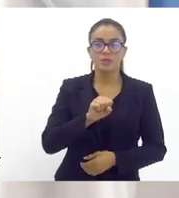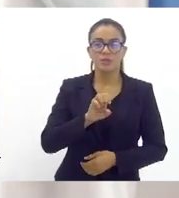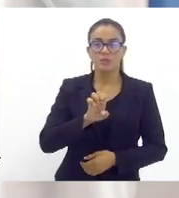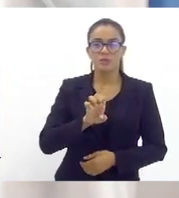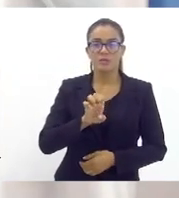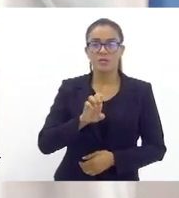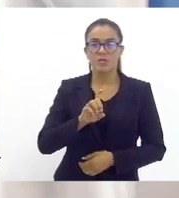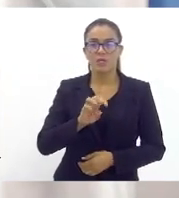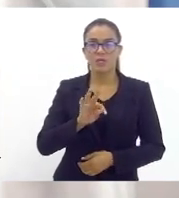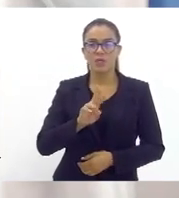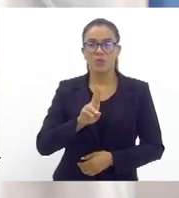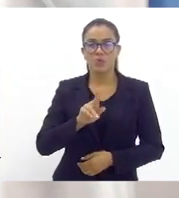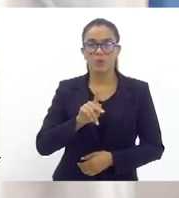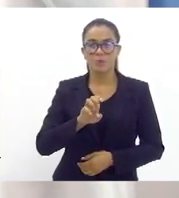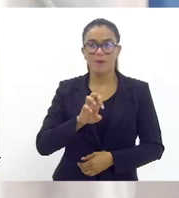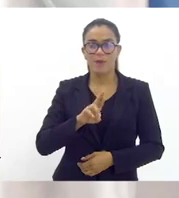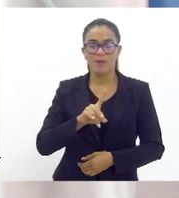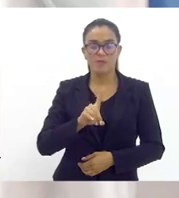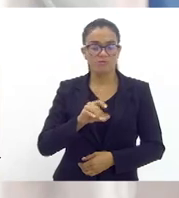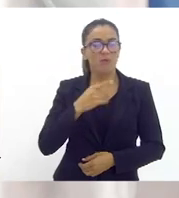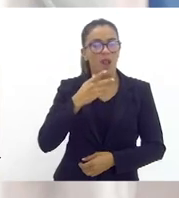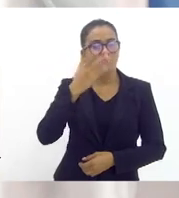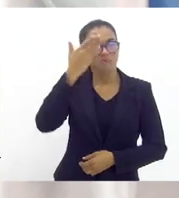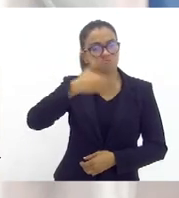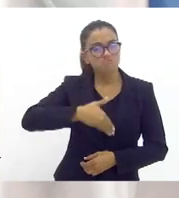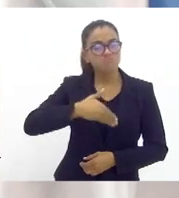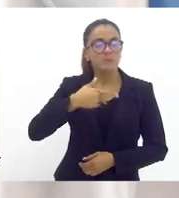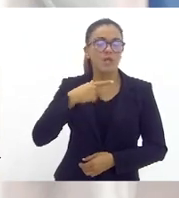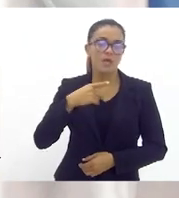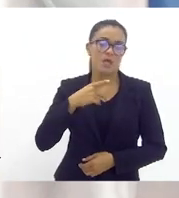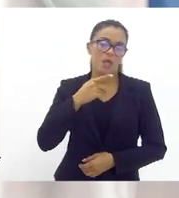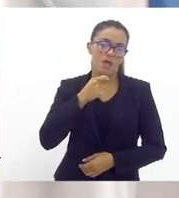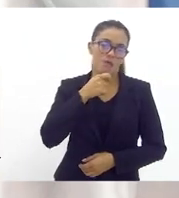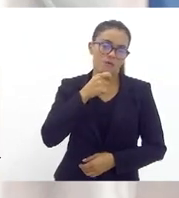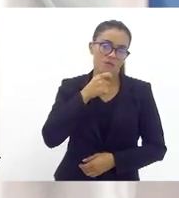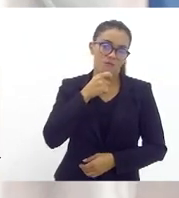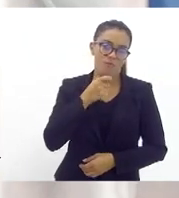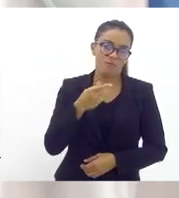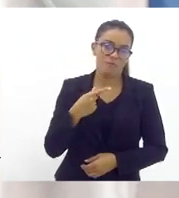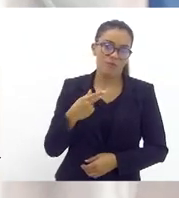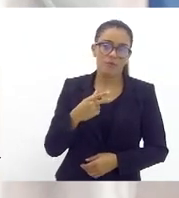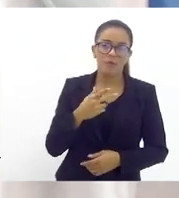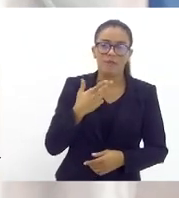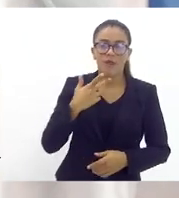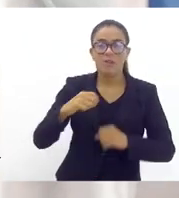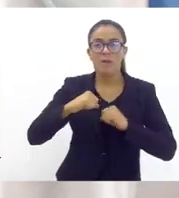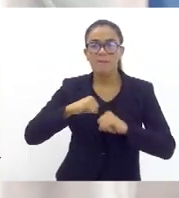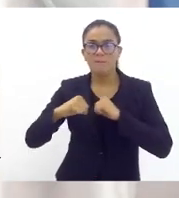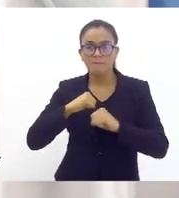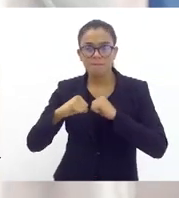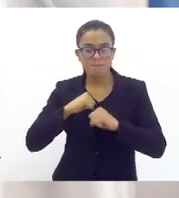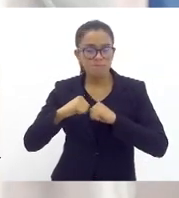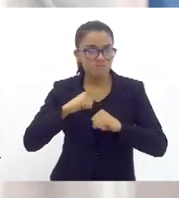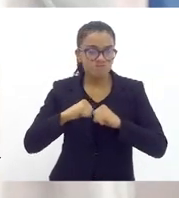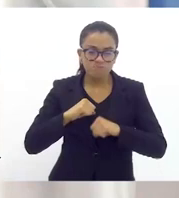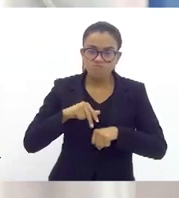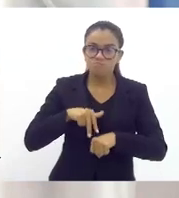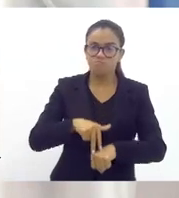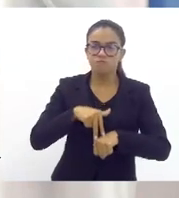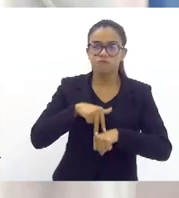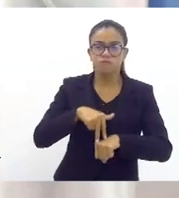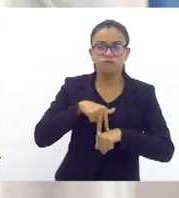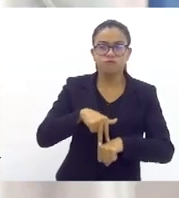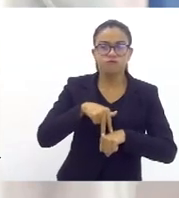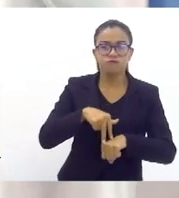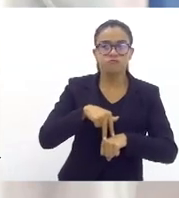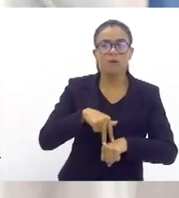Souza, justificou a ausência, mas também enviou comunicado dizendo que está militando ativamente para que nós possamos